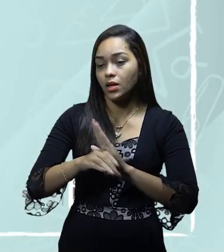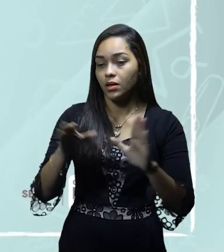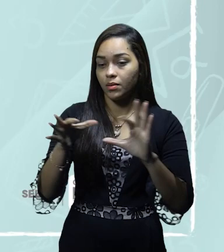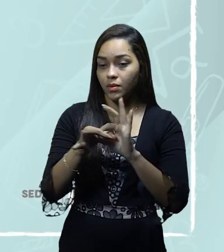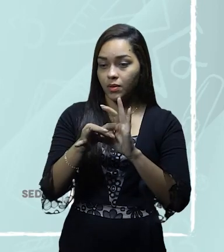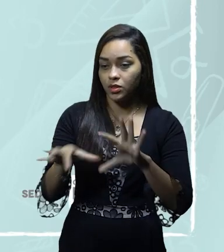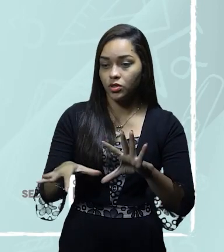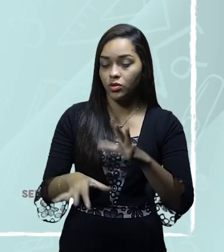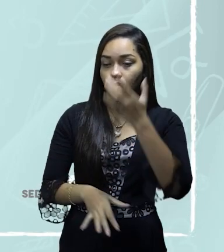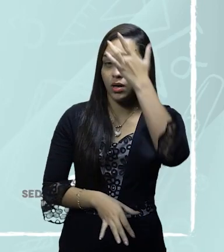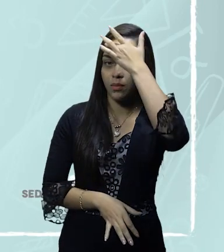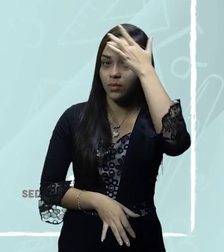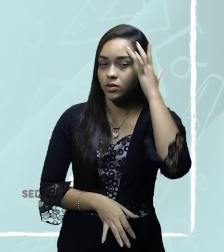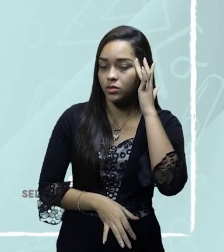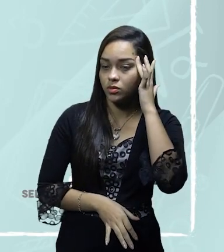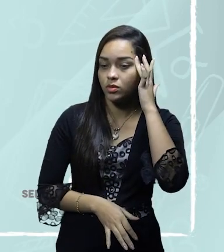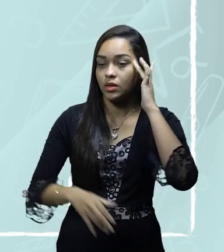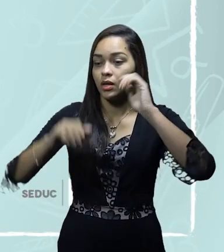Assim,